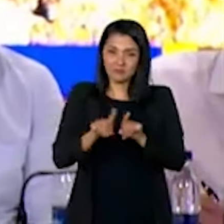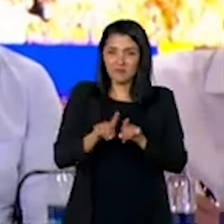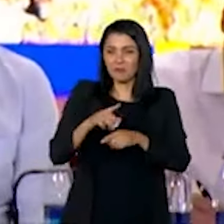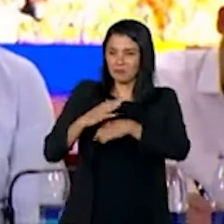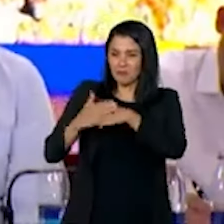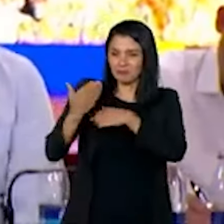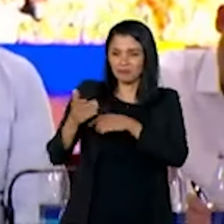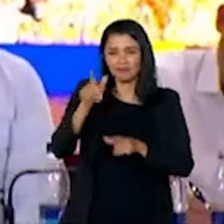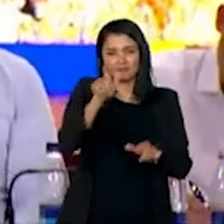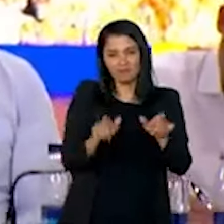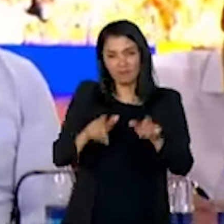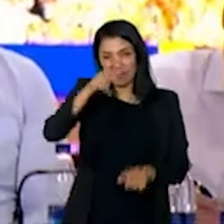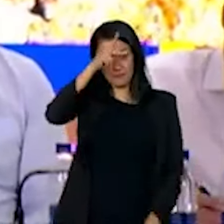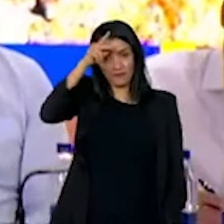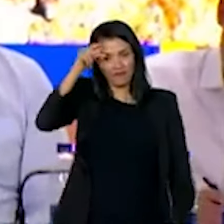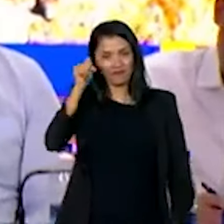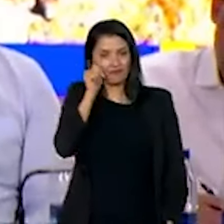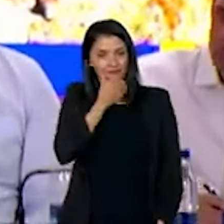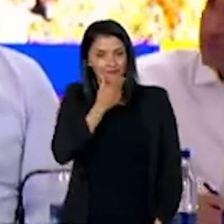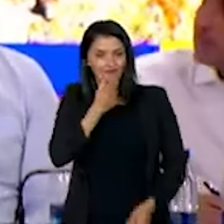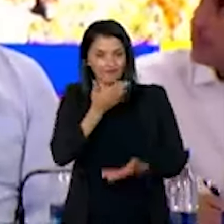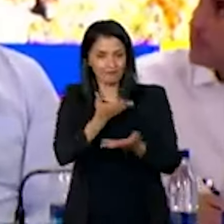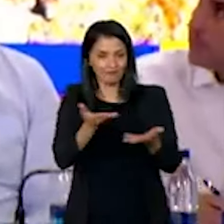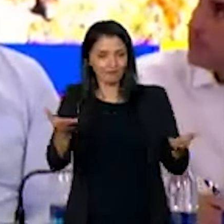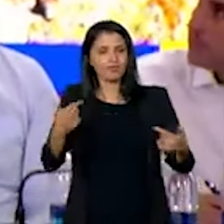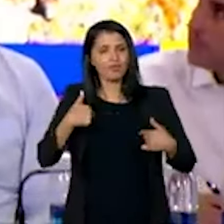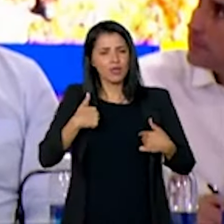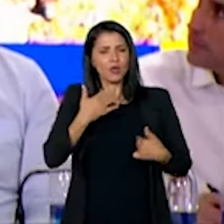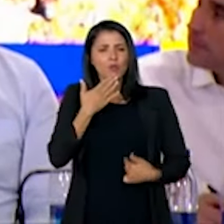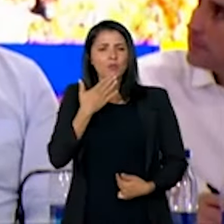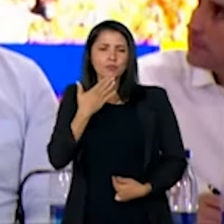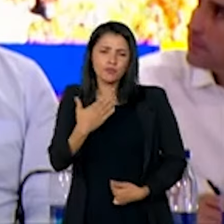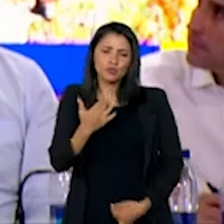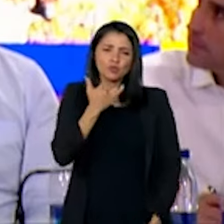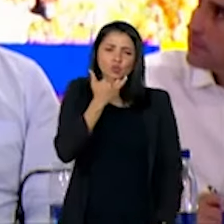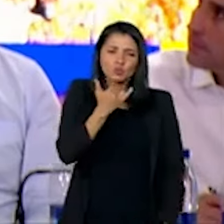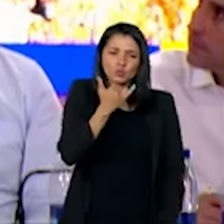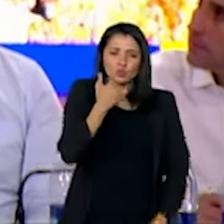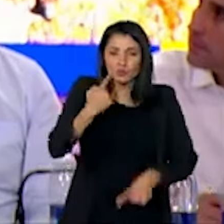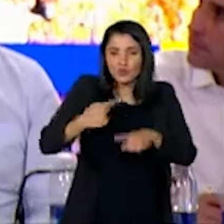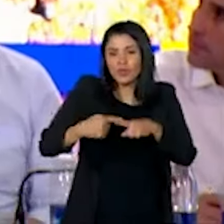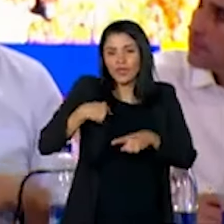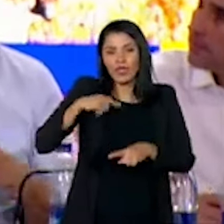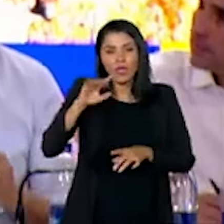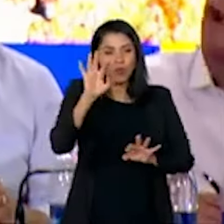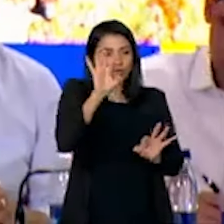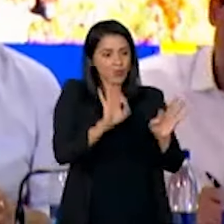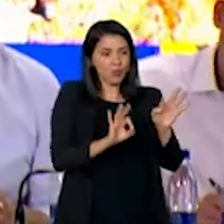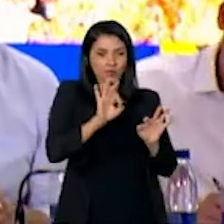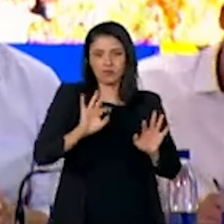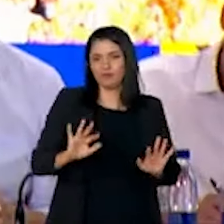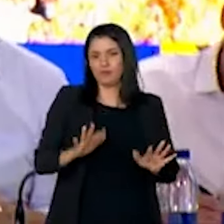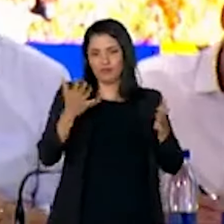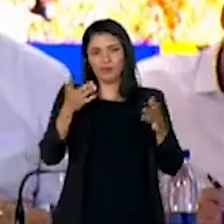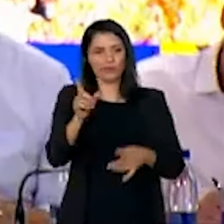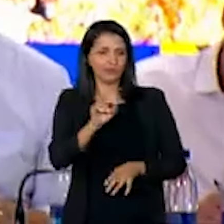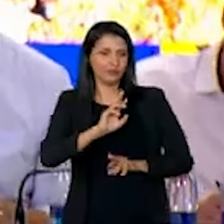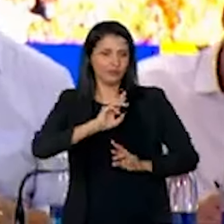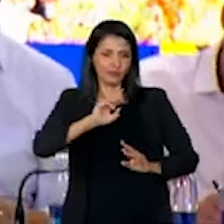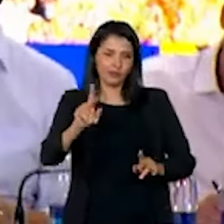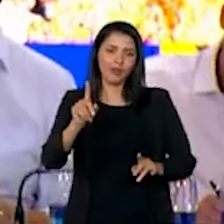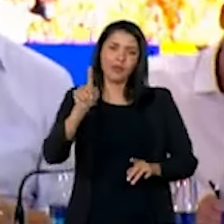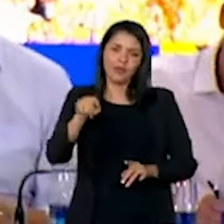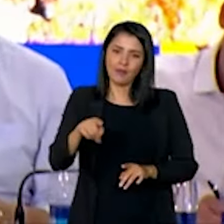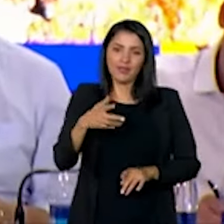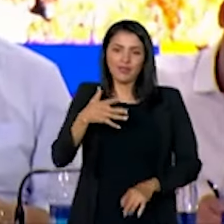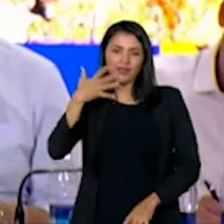prefeitos, queridas prefeitas, eu quero pedir desculpa porque, como eu não sou o organizador do evento, era para